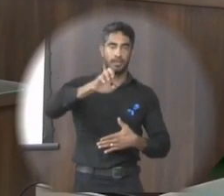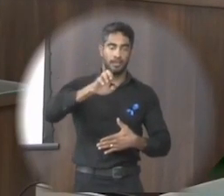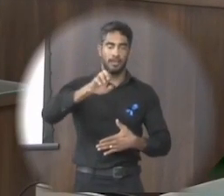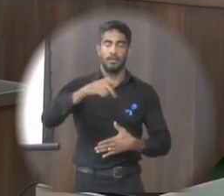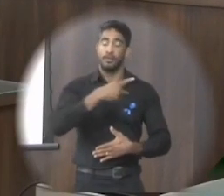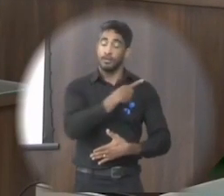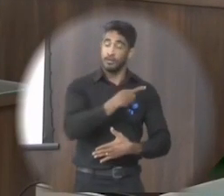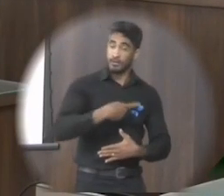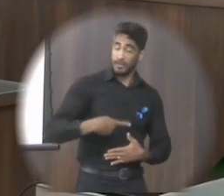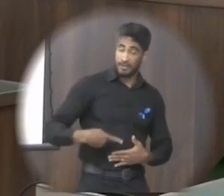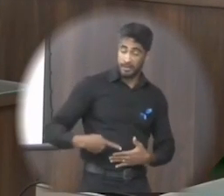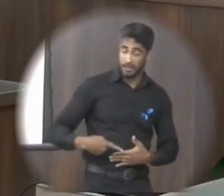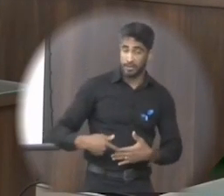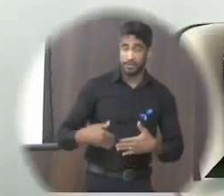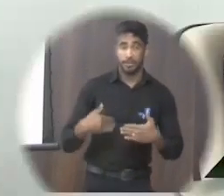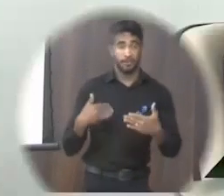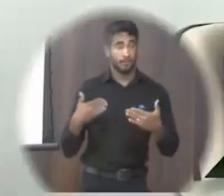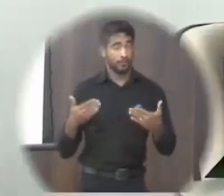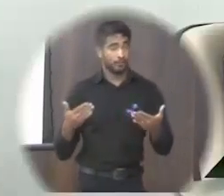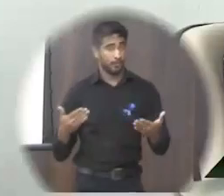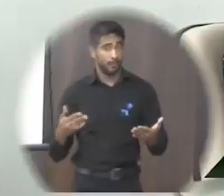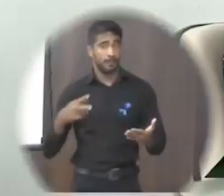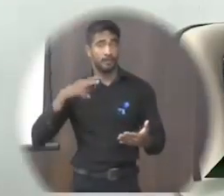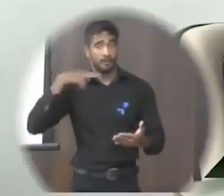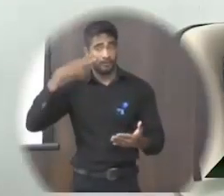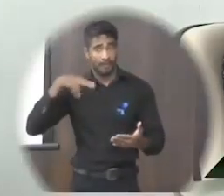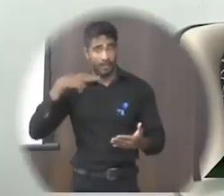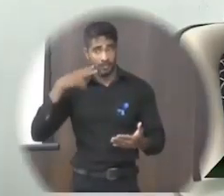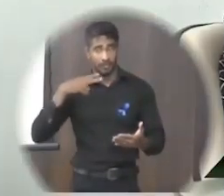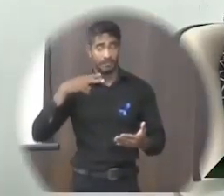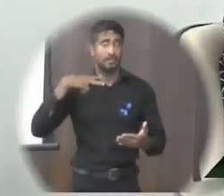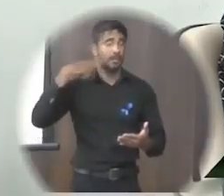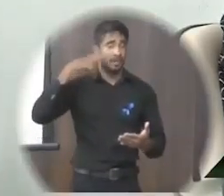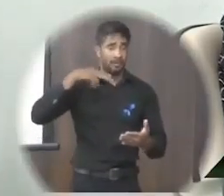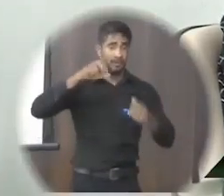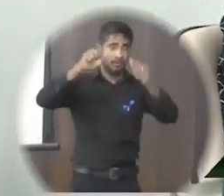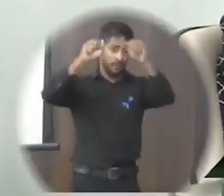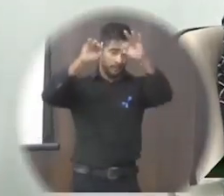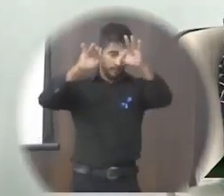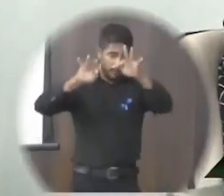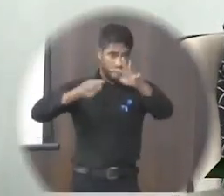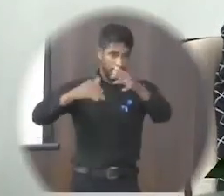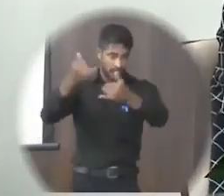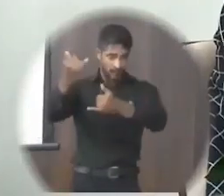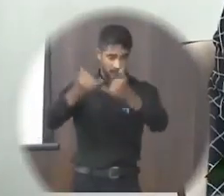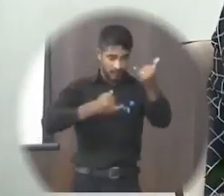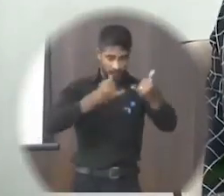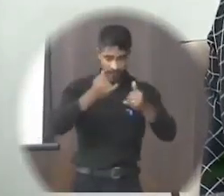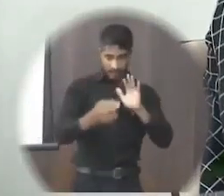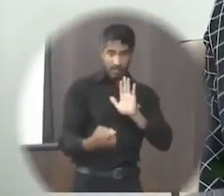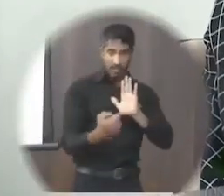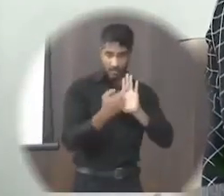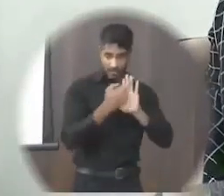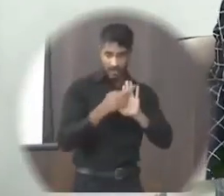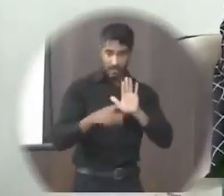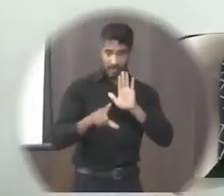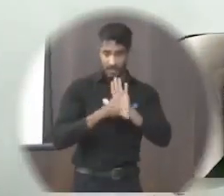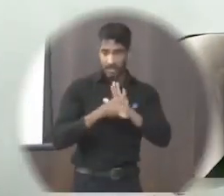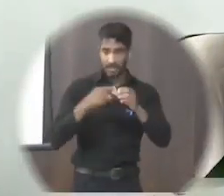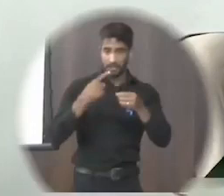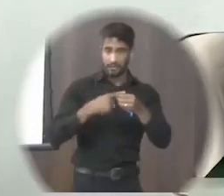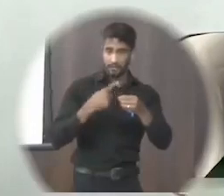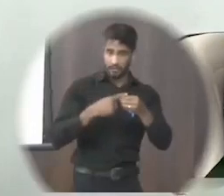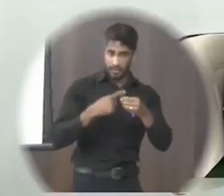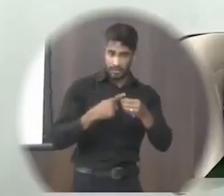Excelentíssimo senhor presidente e excelentíssimos senhores vereadores, a vereadora subscrevente vem de acordo com as normas regimentais e a lei orgânica do